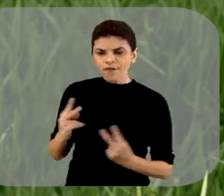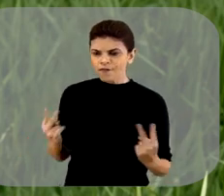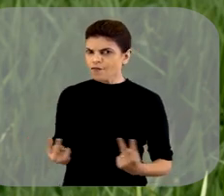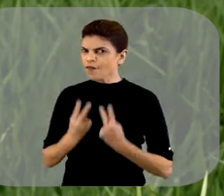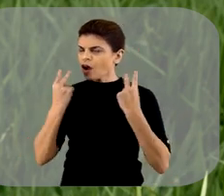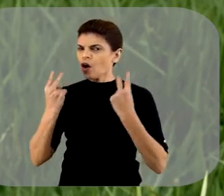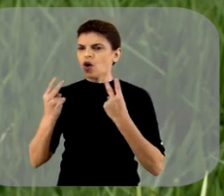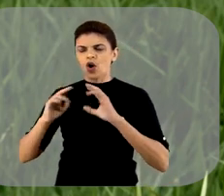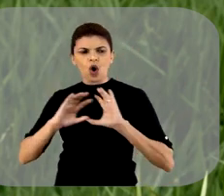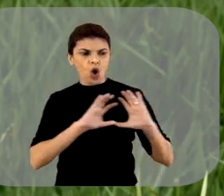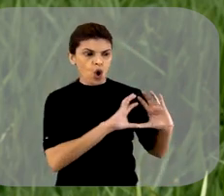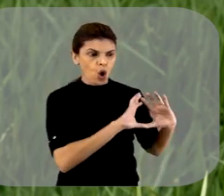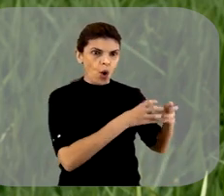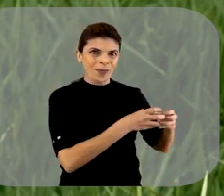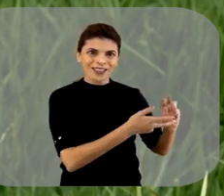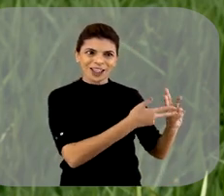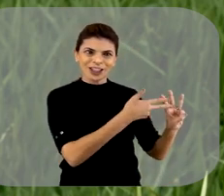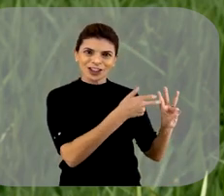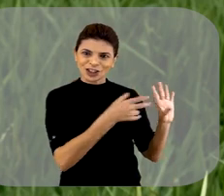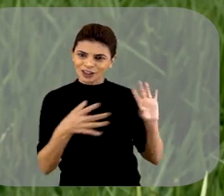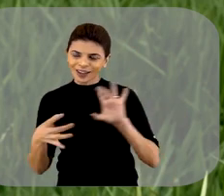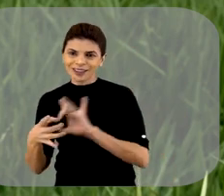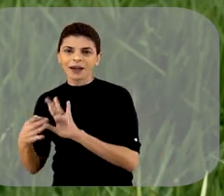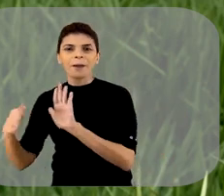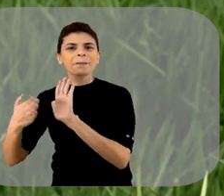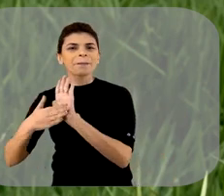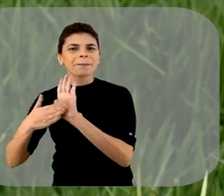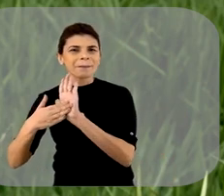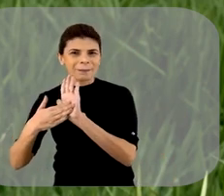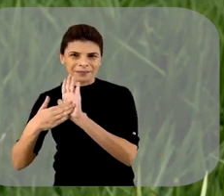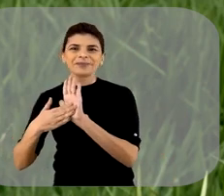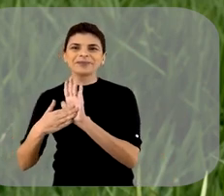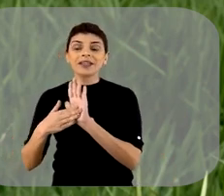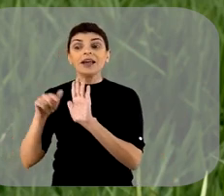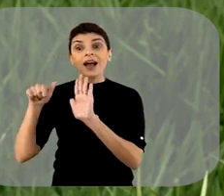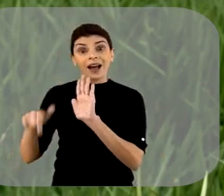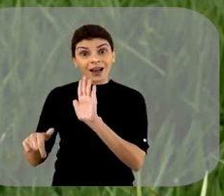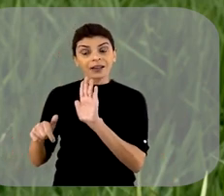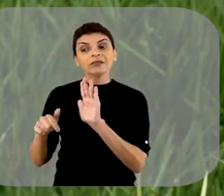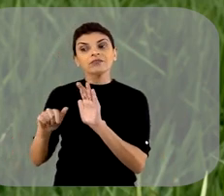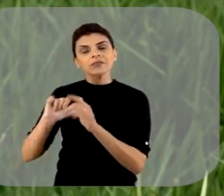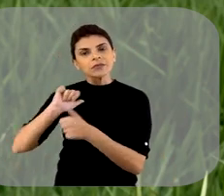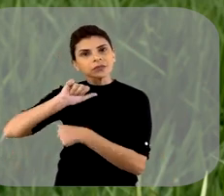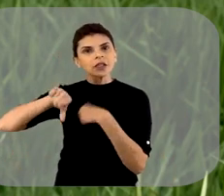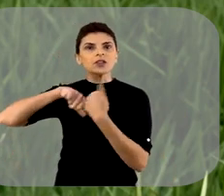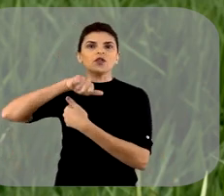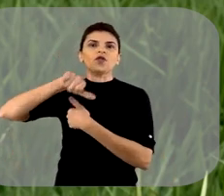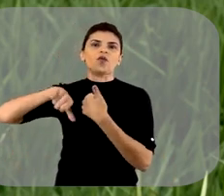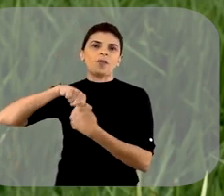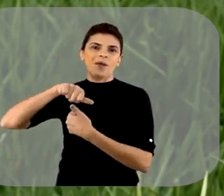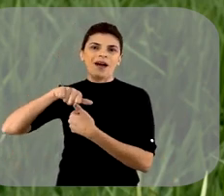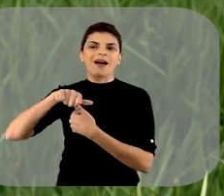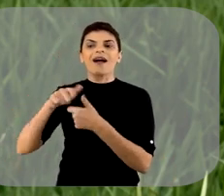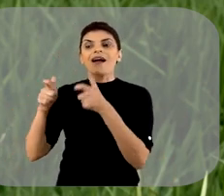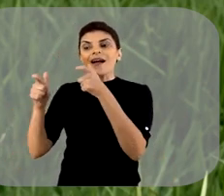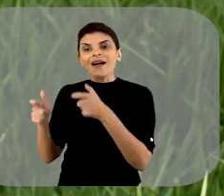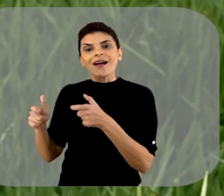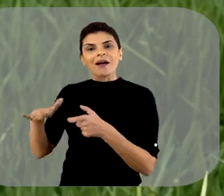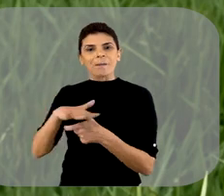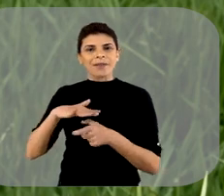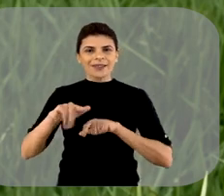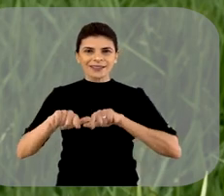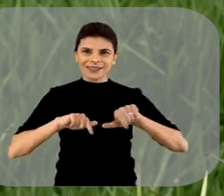sua comunidade nesse contexto no qual ele trabalha aqui fora, no sentido de transformar o ambiente